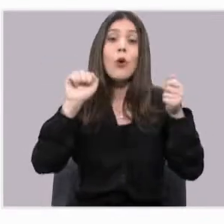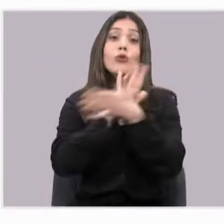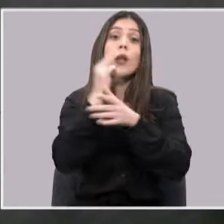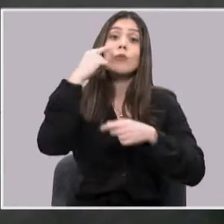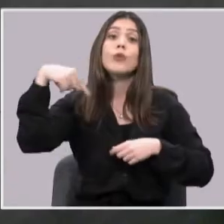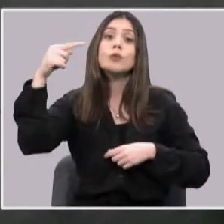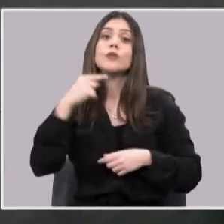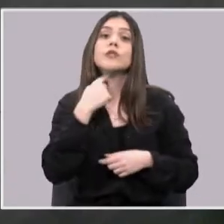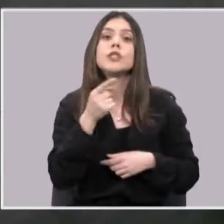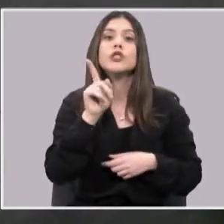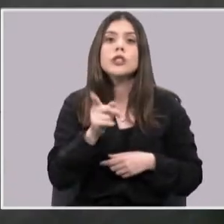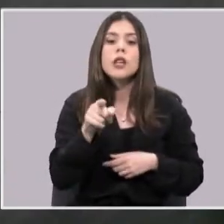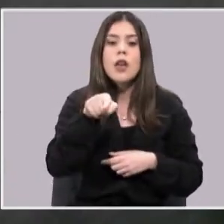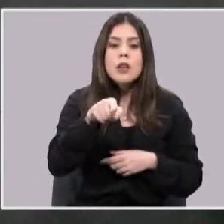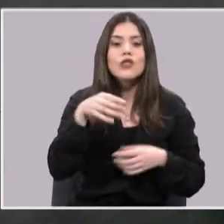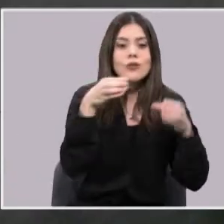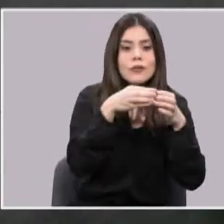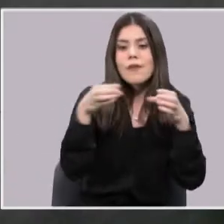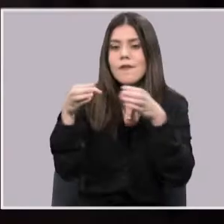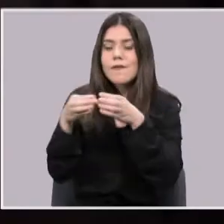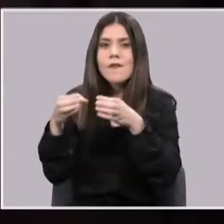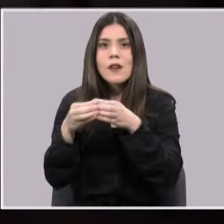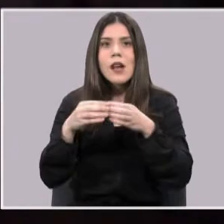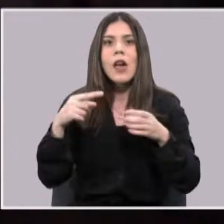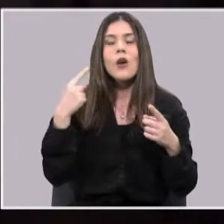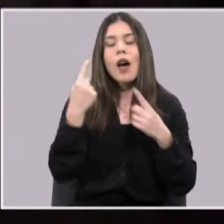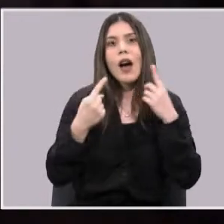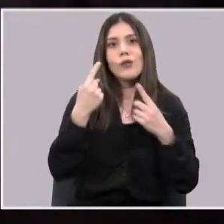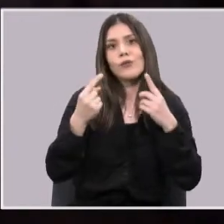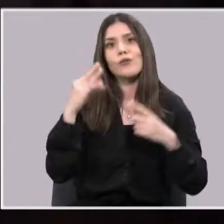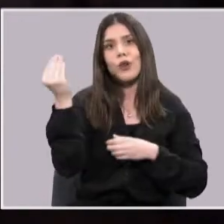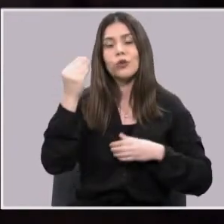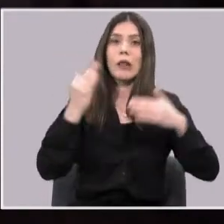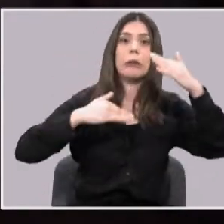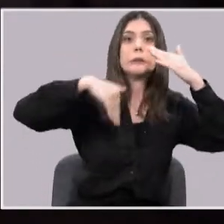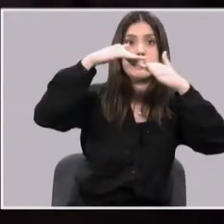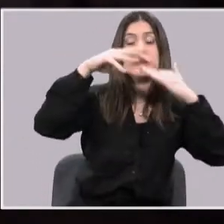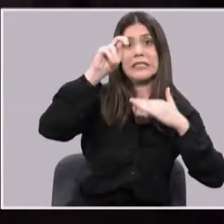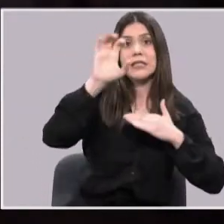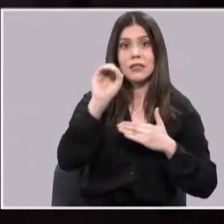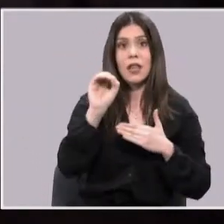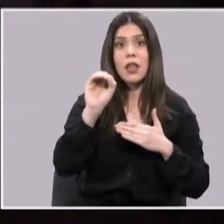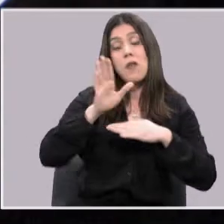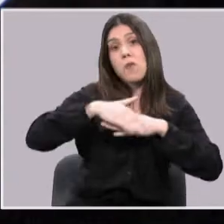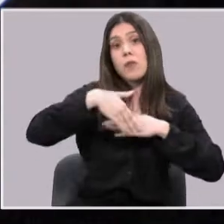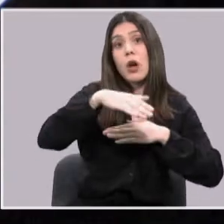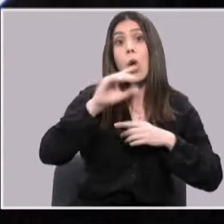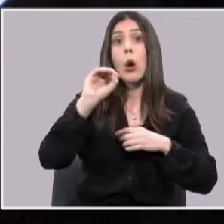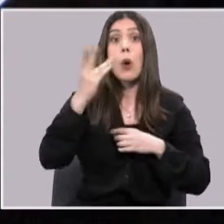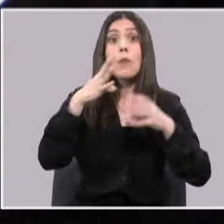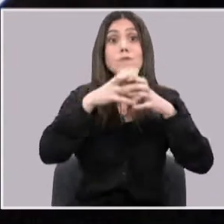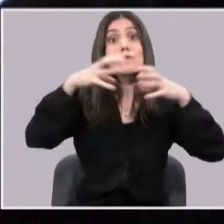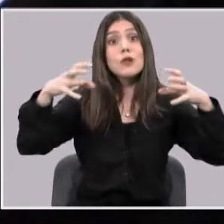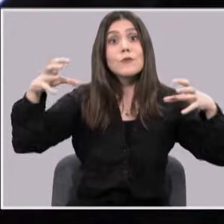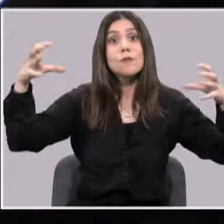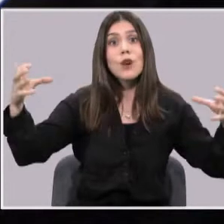Jornal Público, estas estruturas têm conseguido repor as saídas de jovens quando estes atingem os 30 anos ou